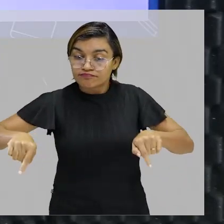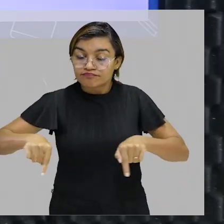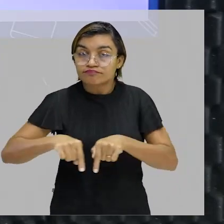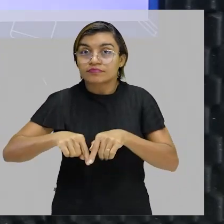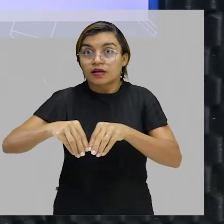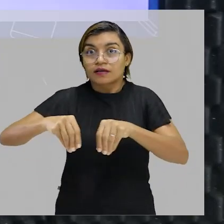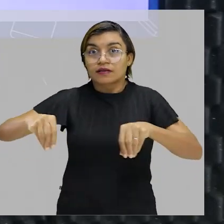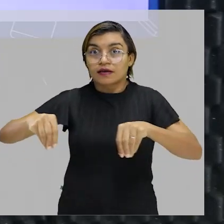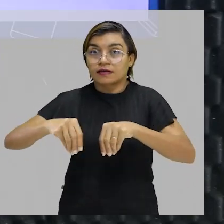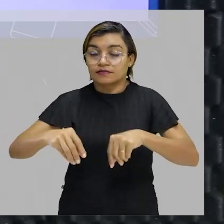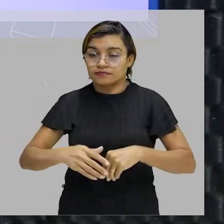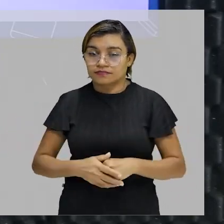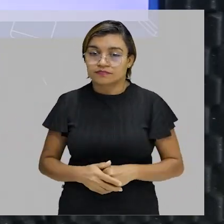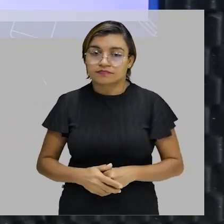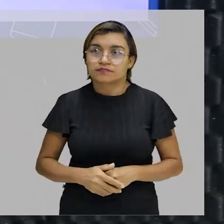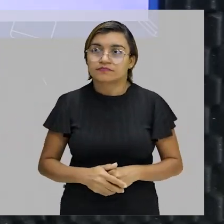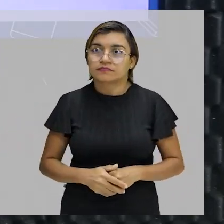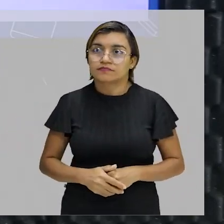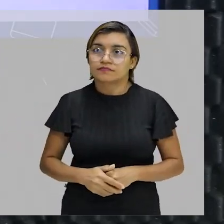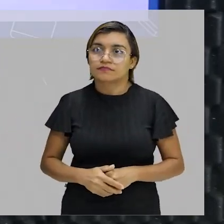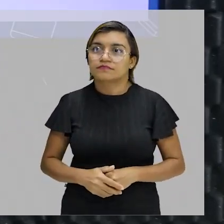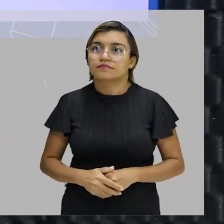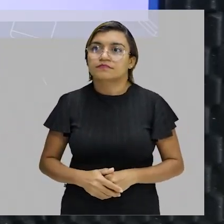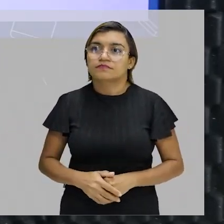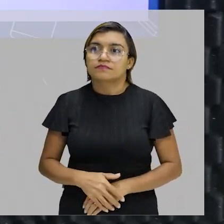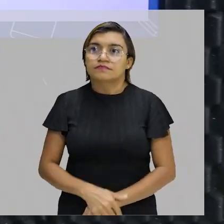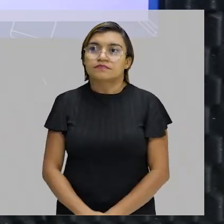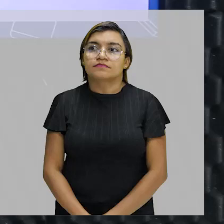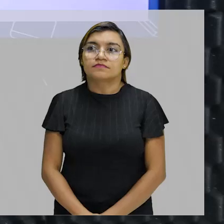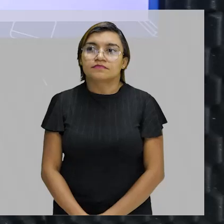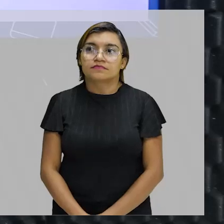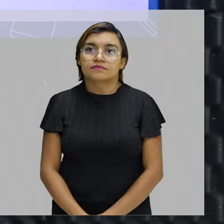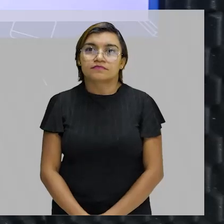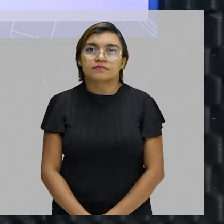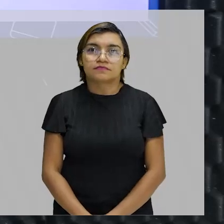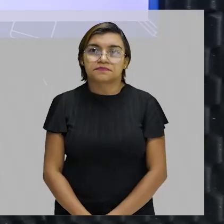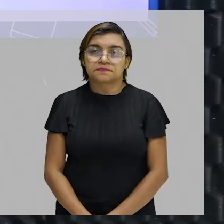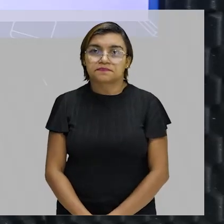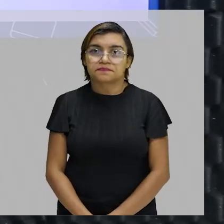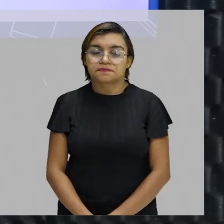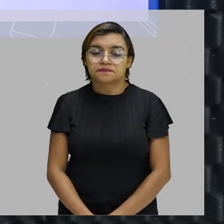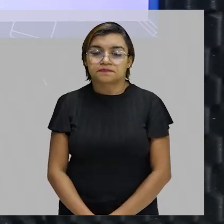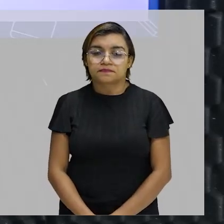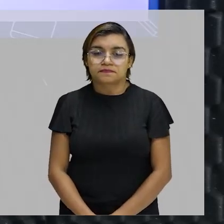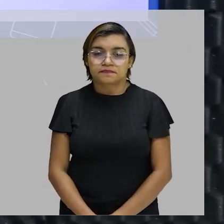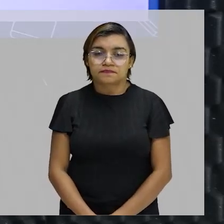Vendem-se casas e terrenos. Eu vou de novo no 3, 2, 1, tá? 3, 2, 1.